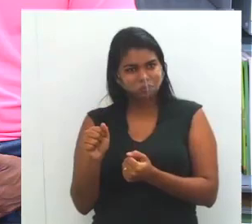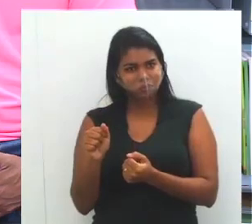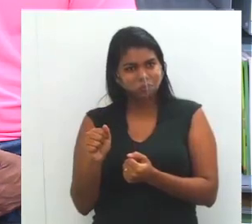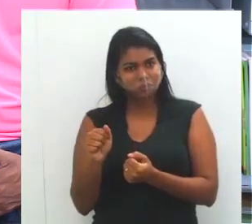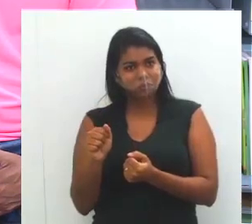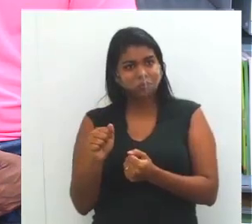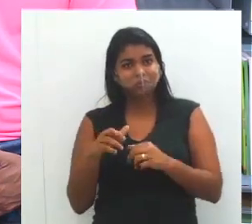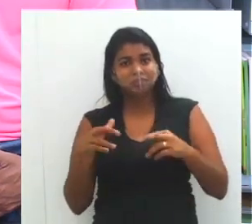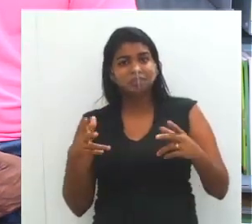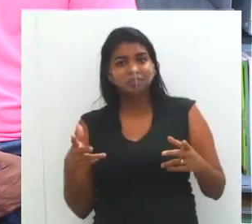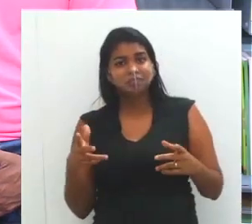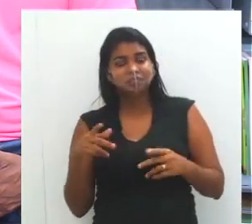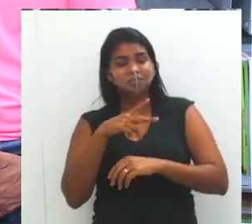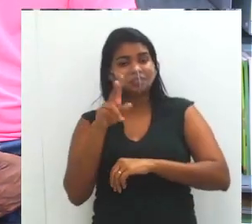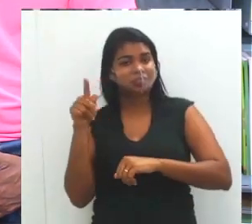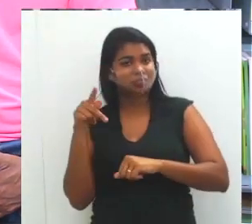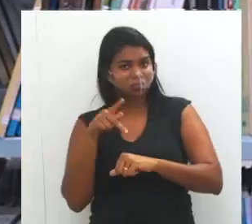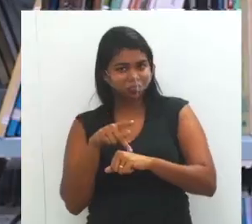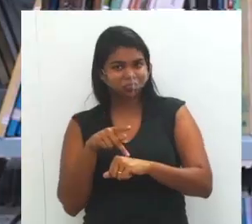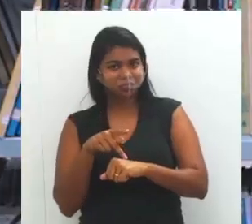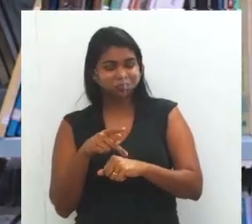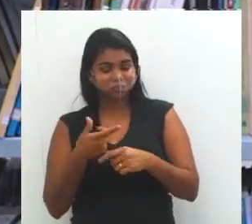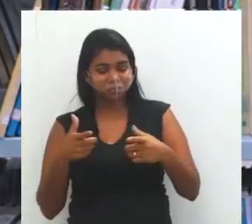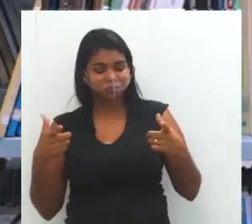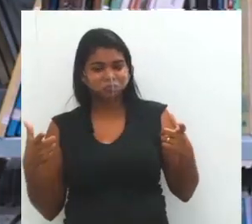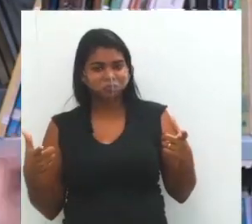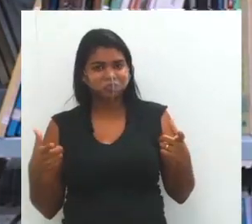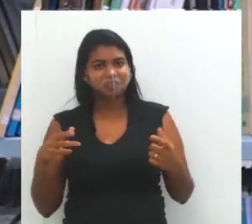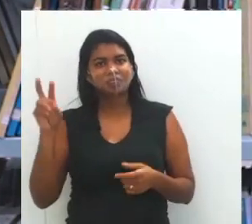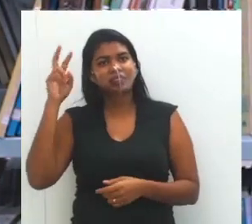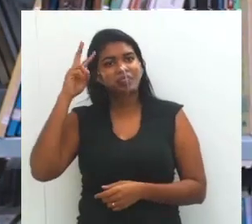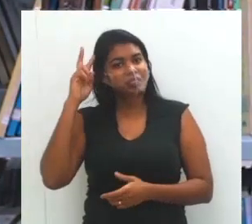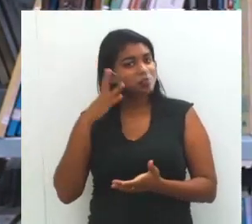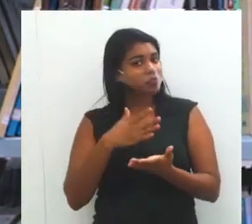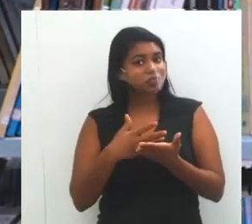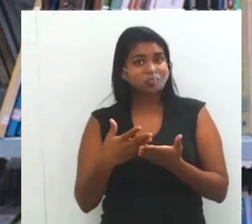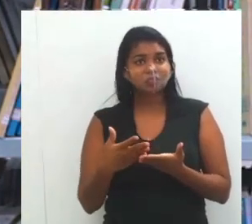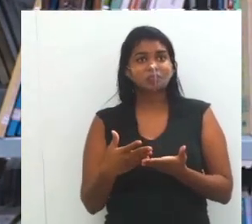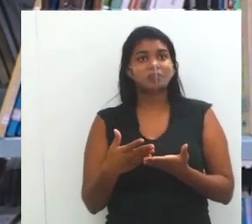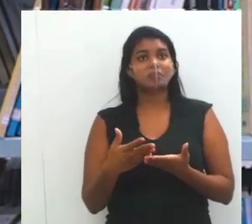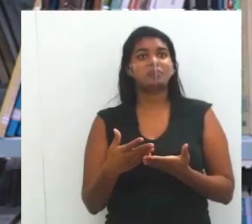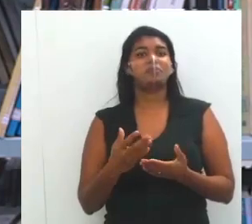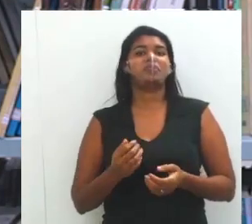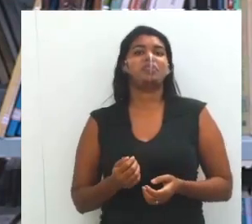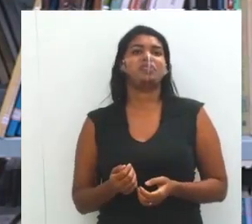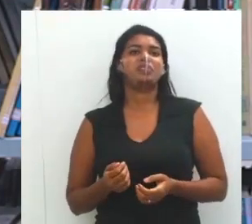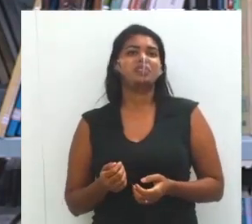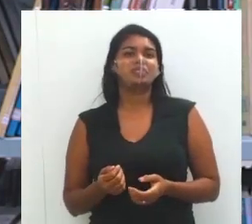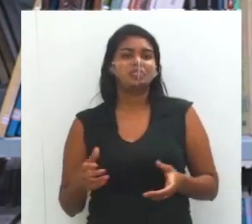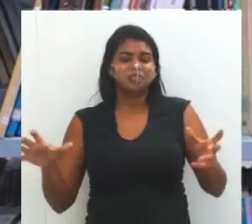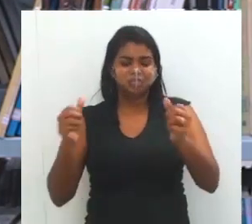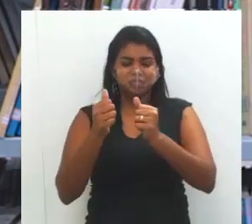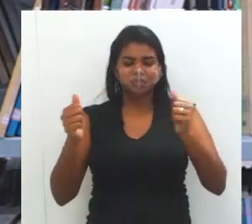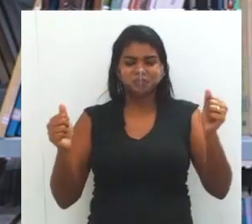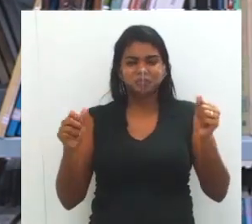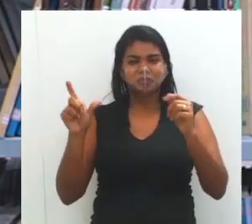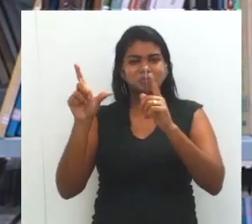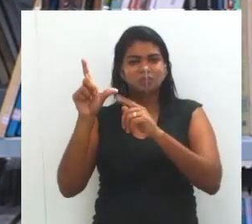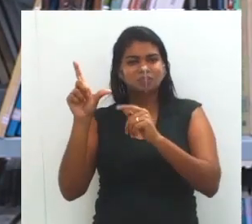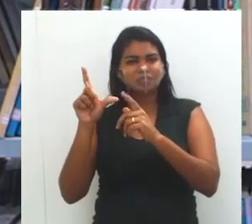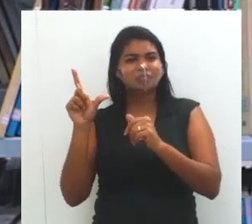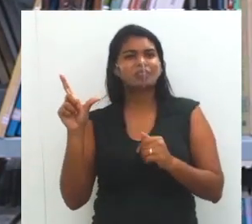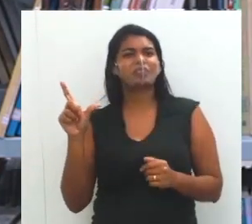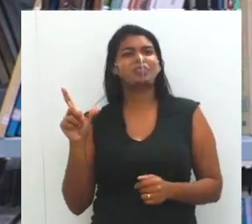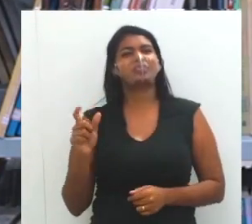que vai para Paris. Aí Luiz Gonzaga toma essa dimensão e lembrar que já começa a assumir o instrumento, a letra,